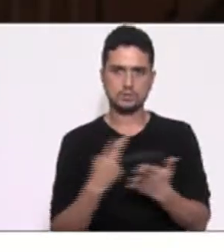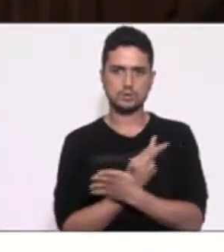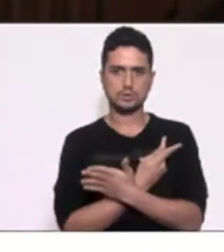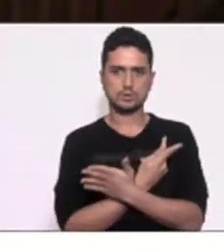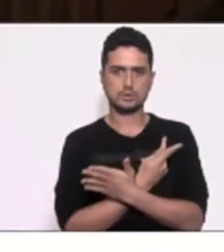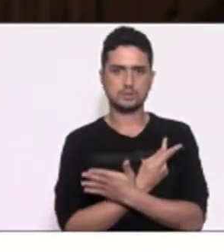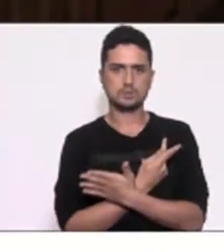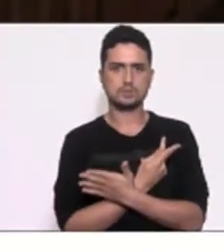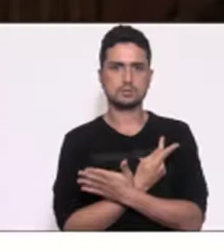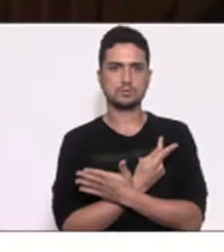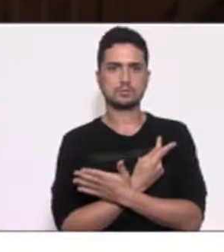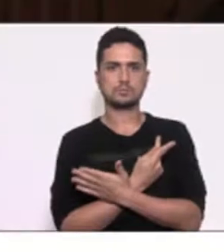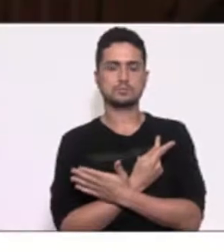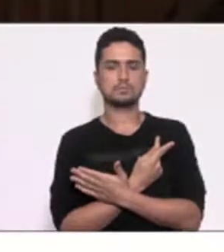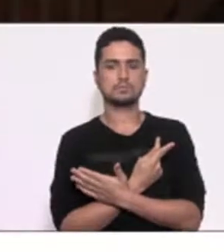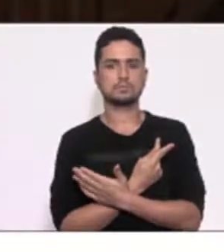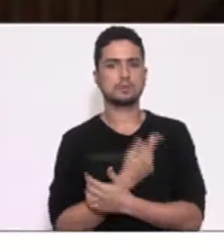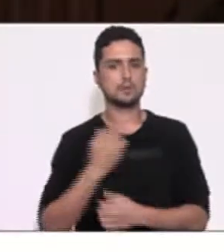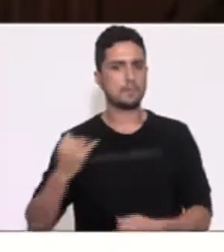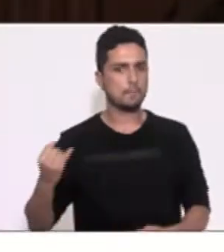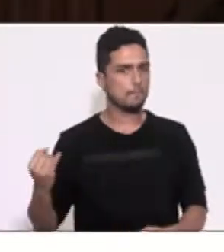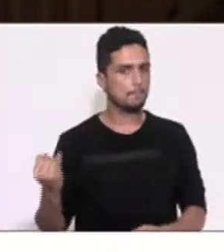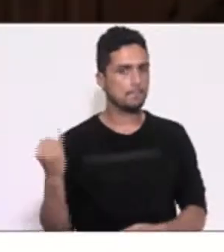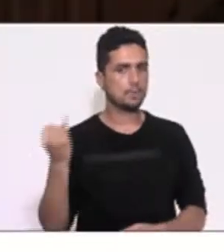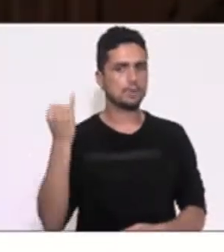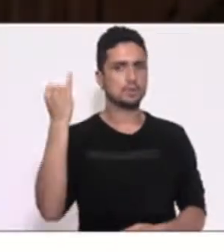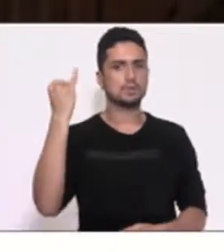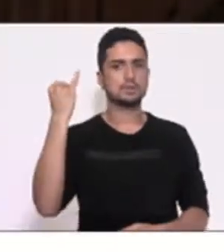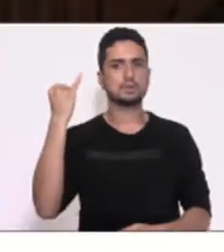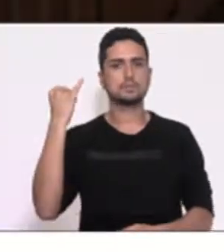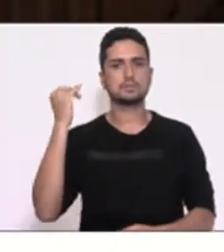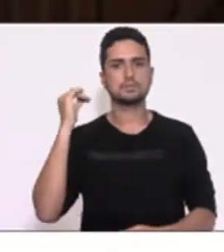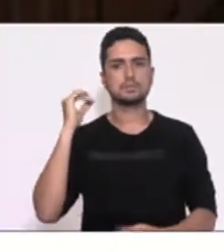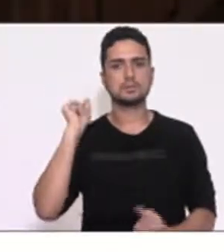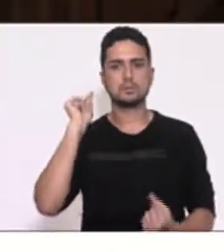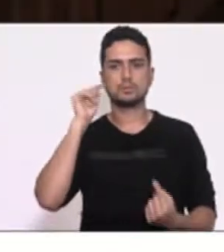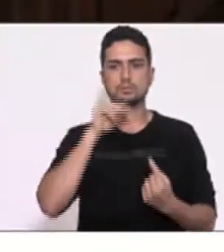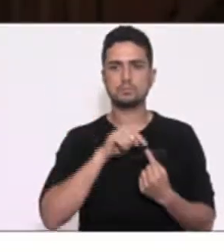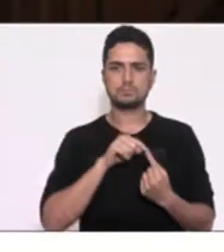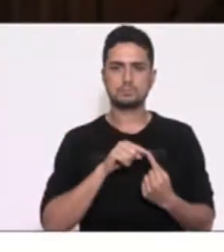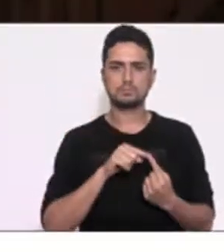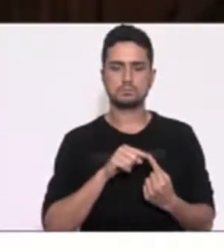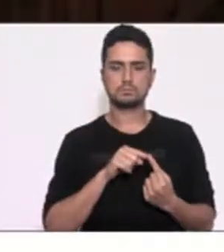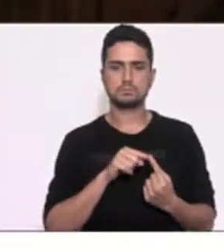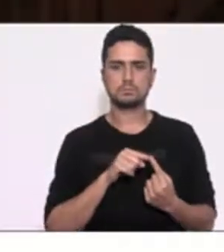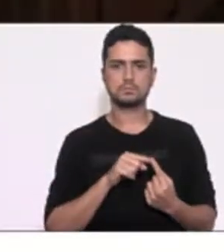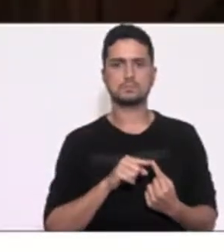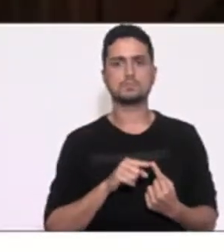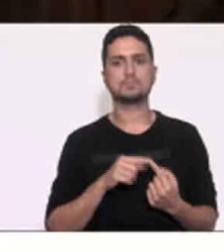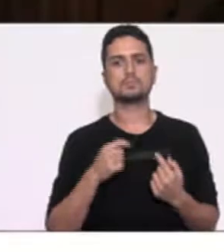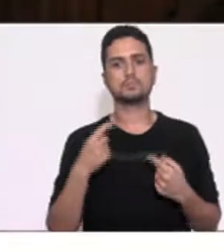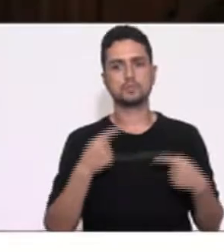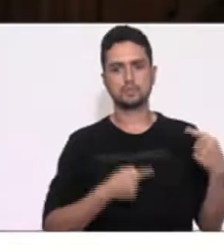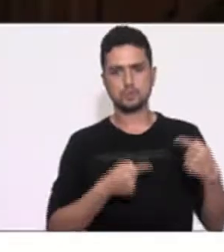a hercúlea missão de discutir e aprovar